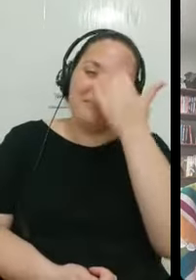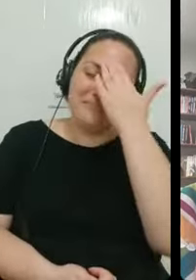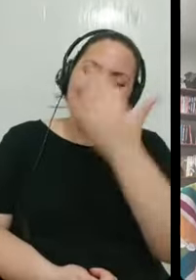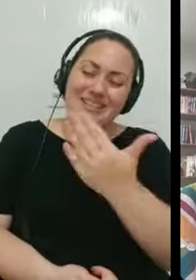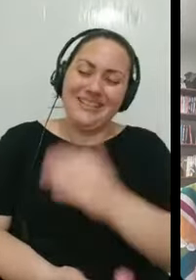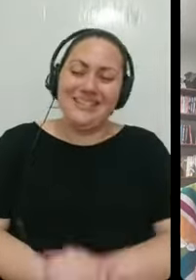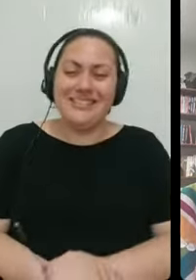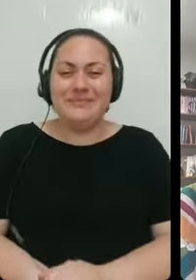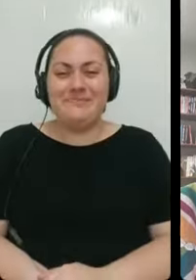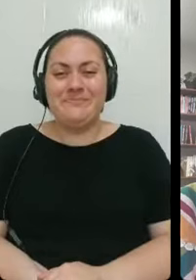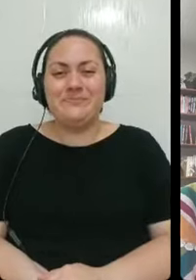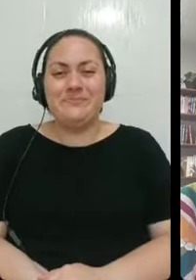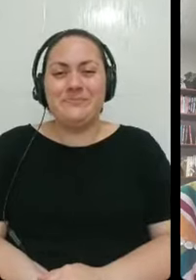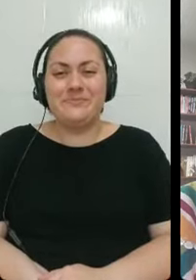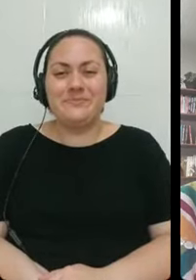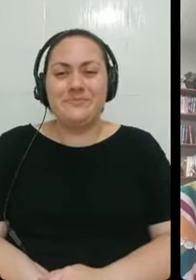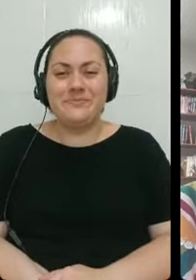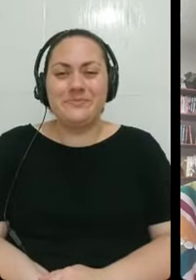Obrigada.